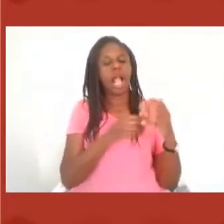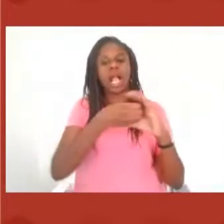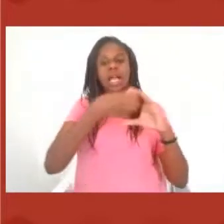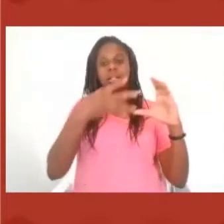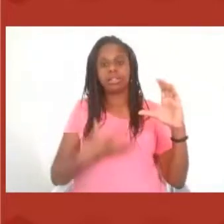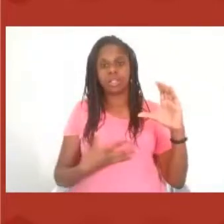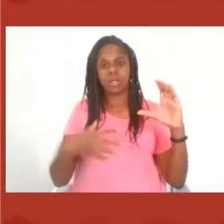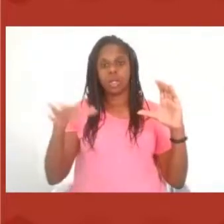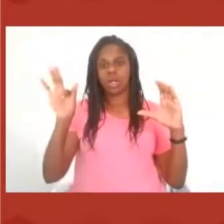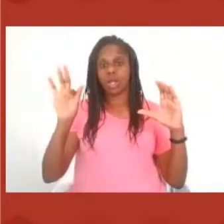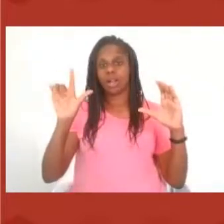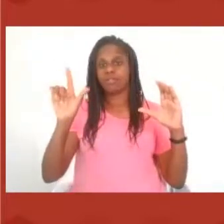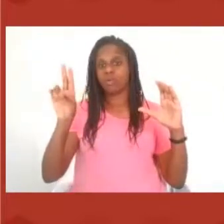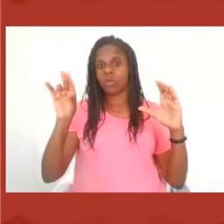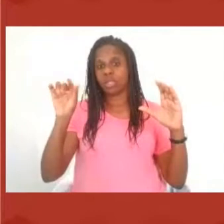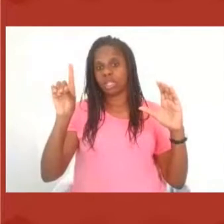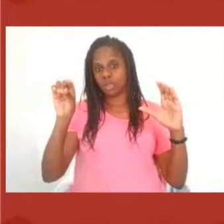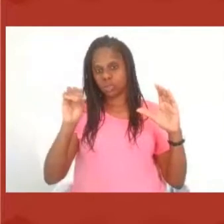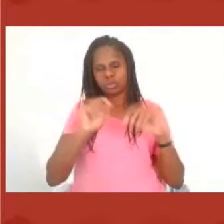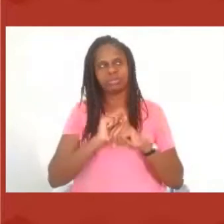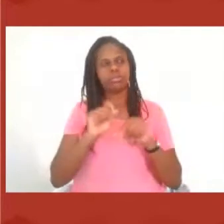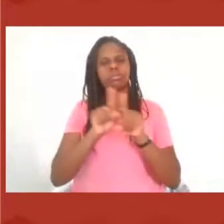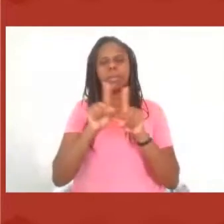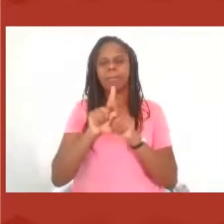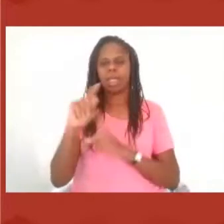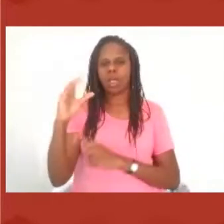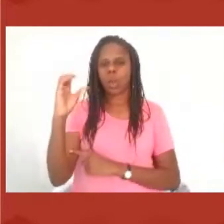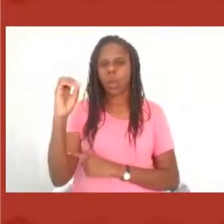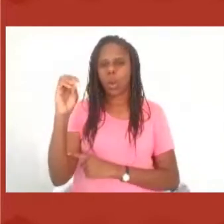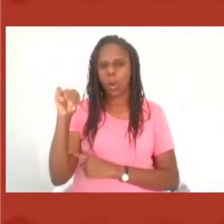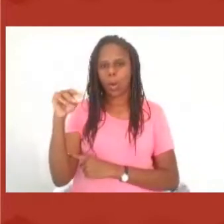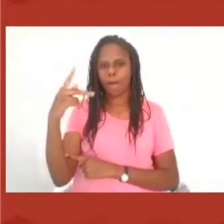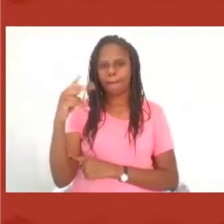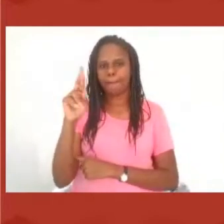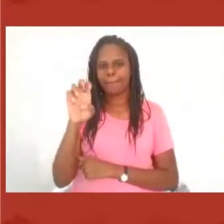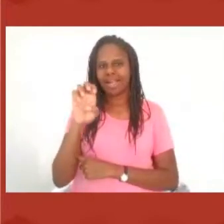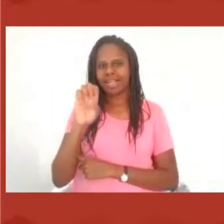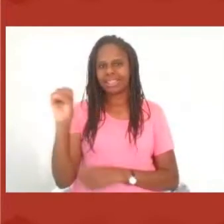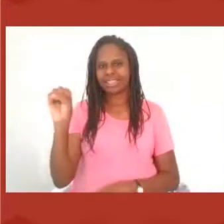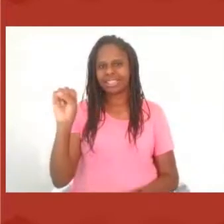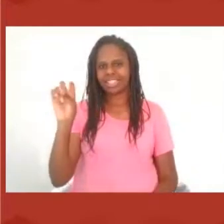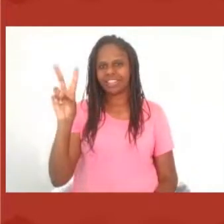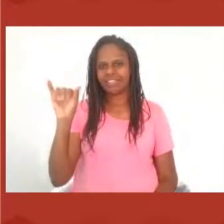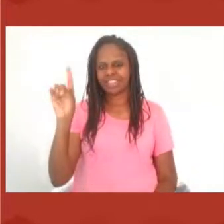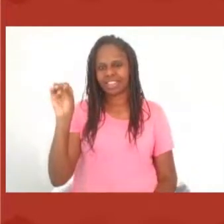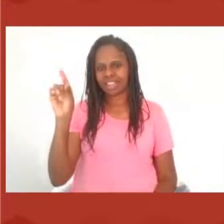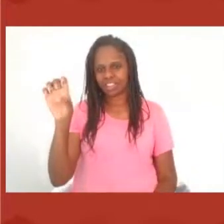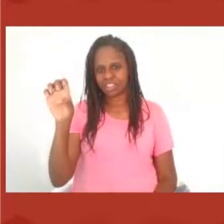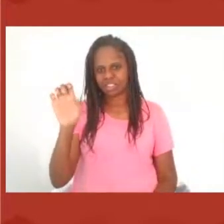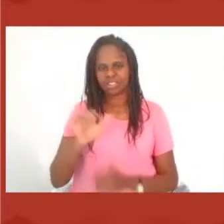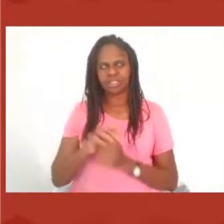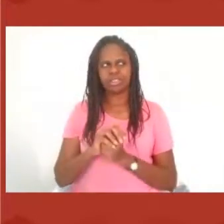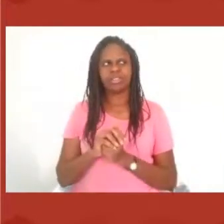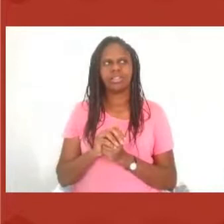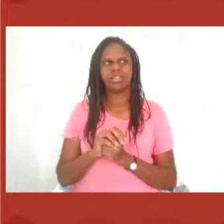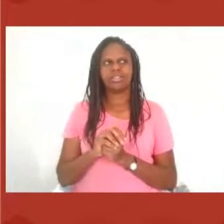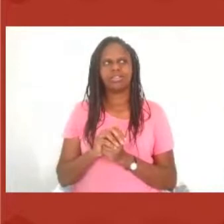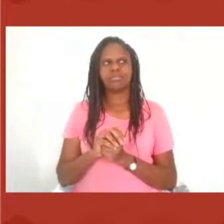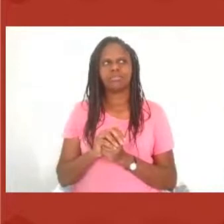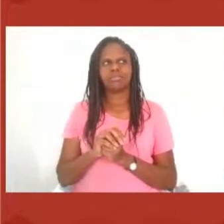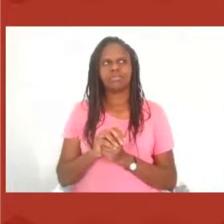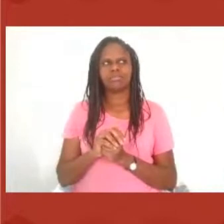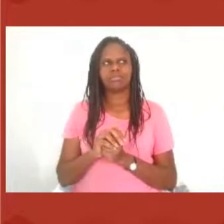fluido, compressibilidade, o que é flexibilidade, viscosidade, que